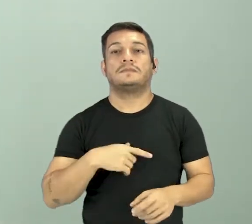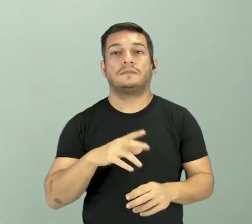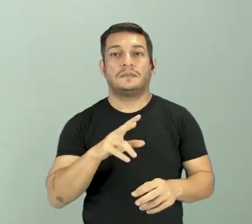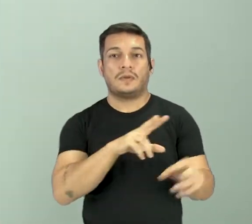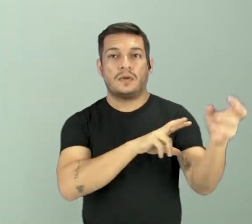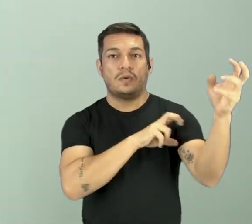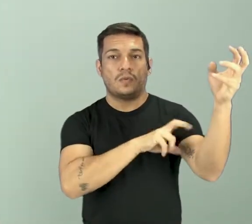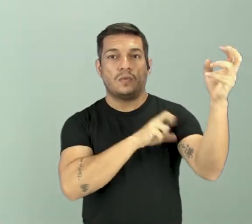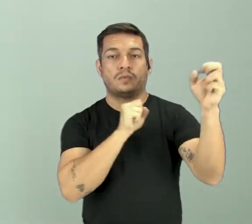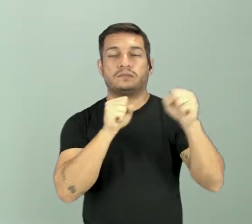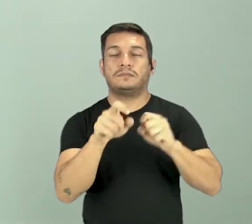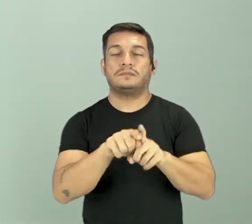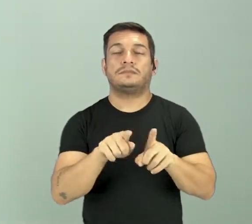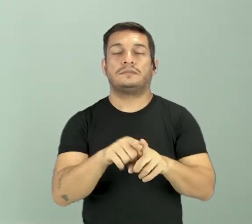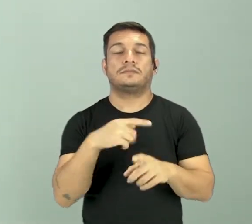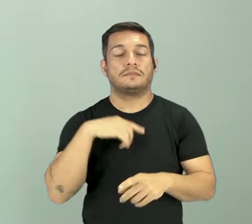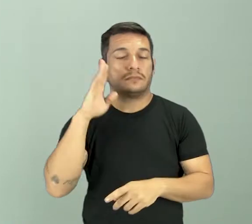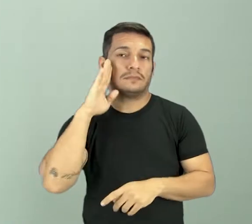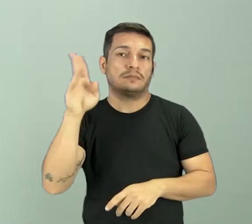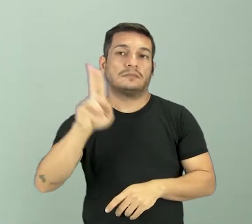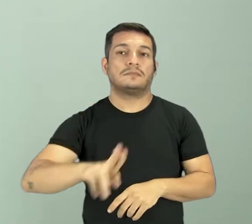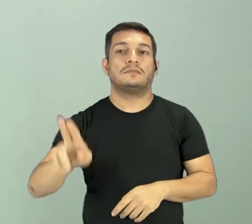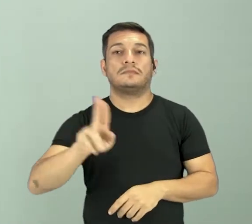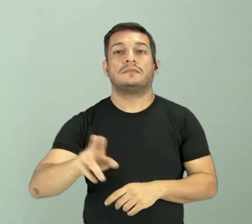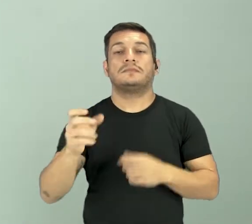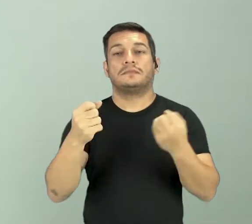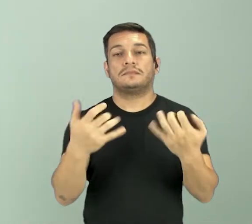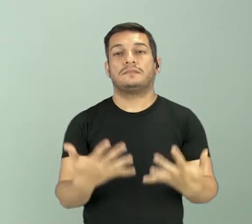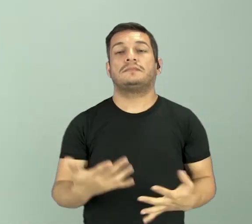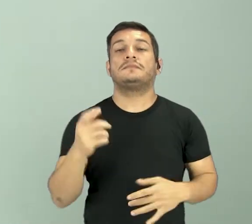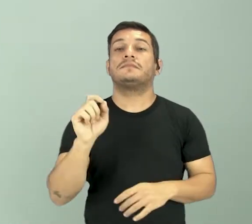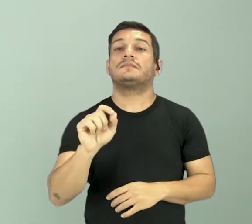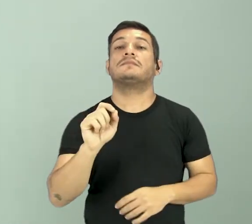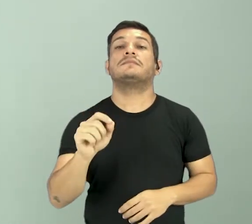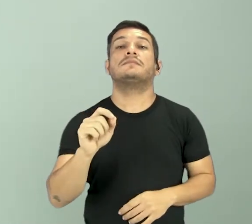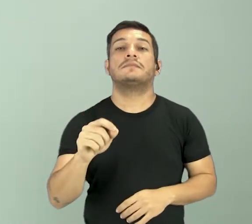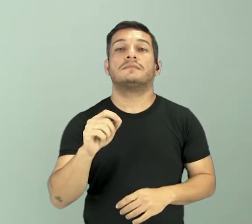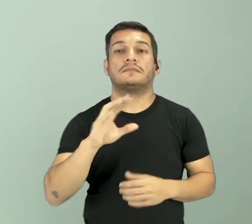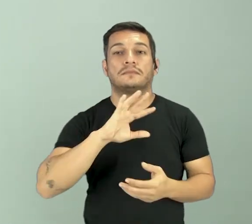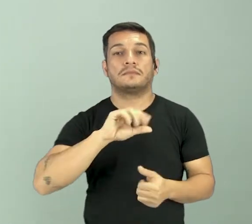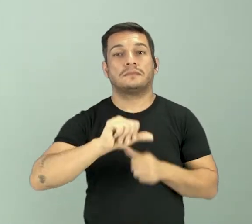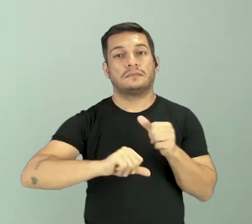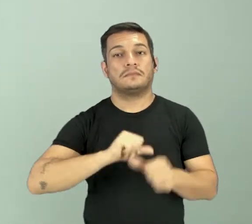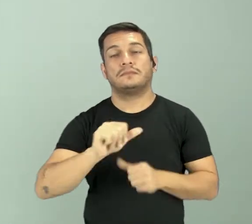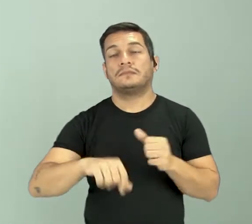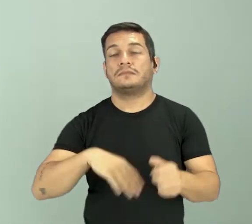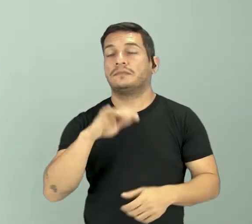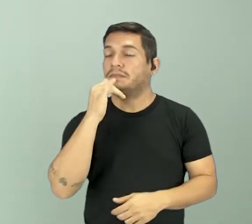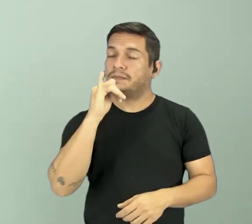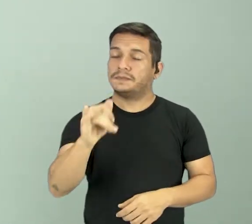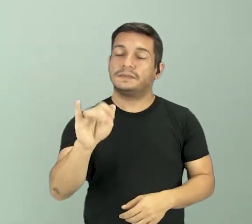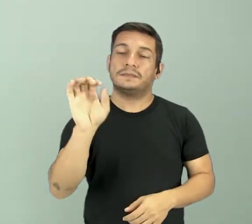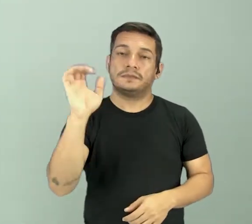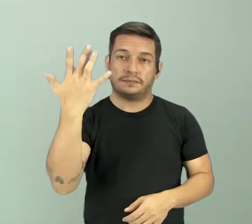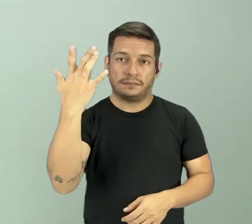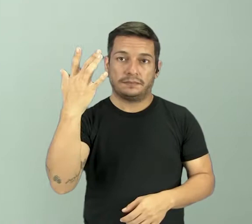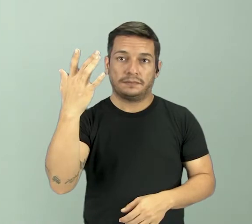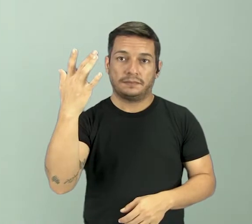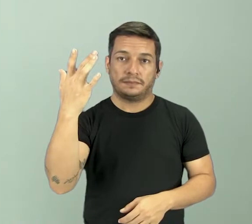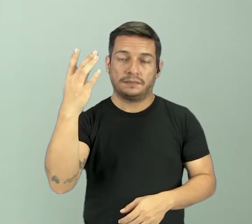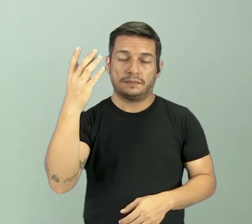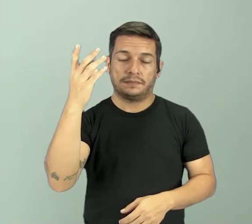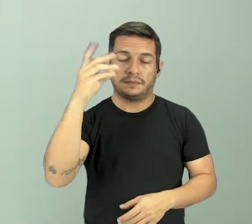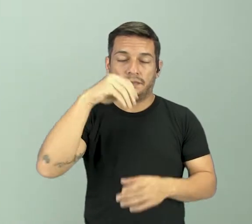músculos, como o mesmo princípio é utilizado para explicar essas transformações de energia que acontece no